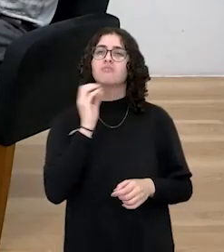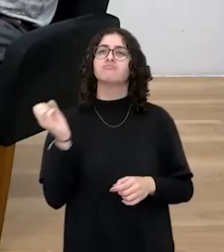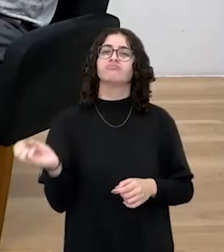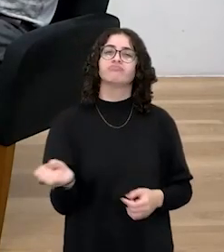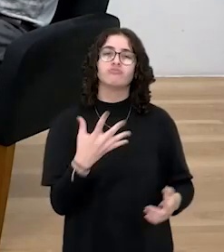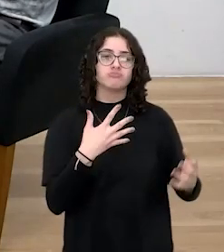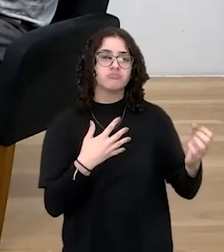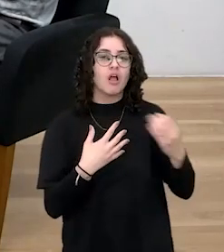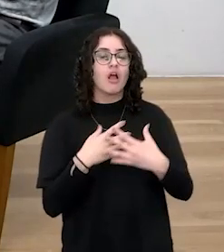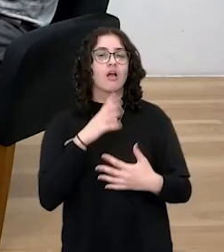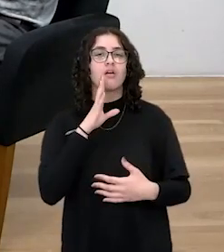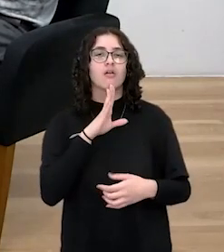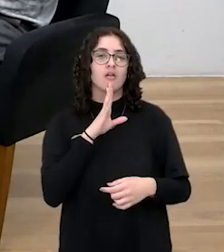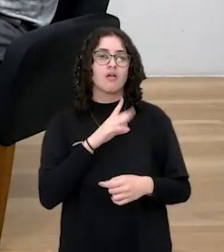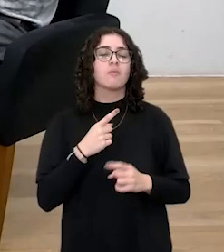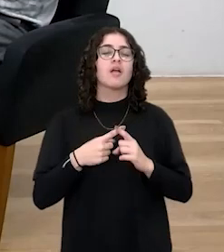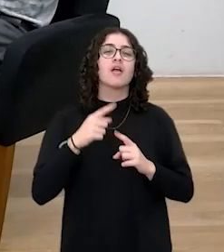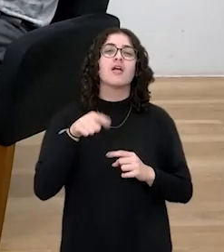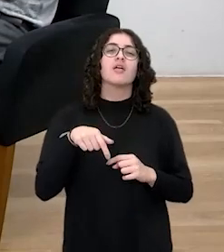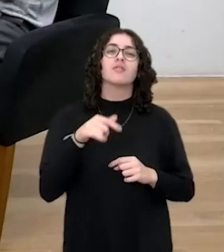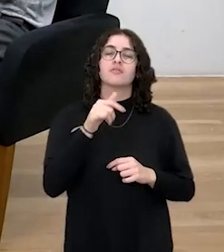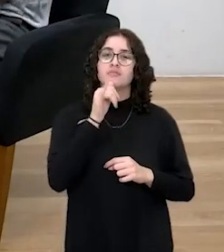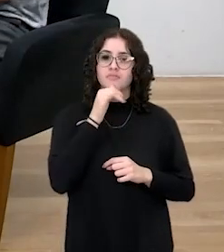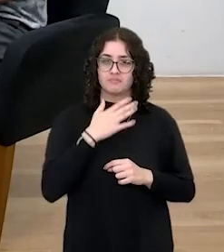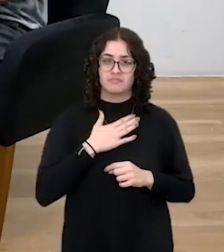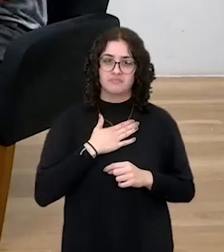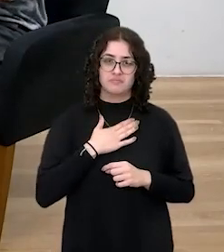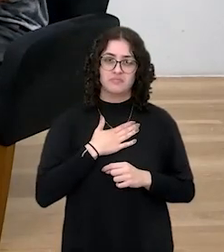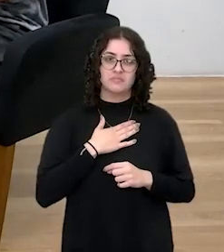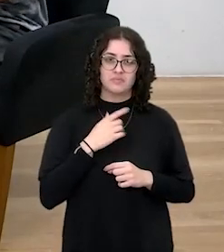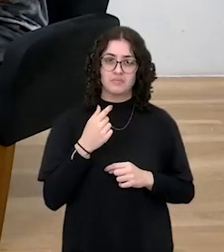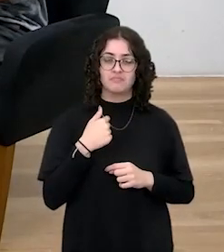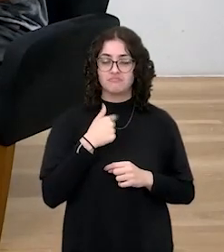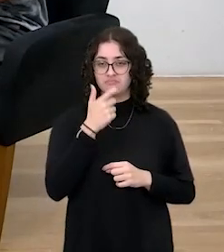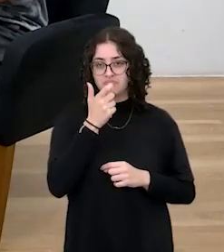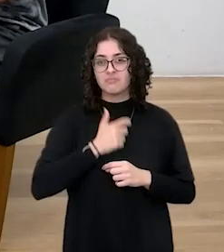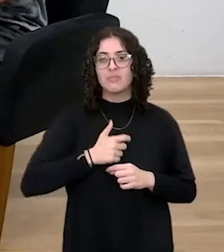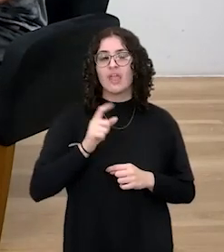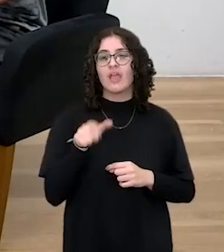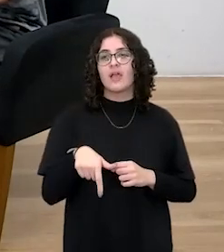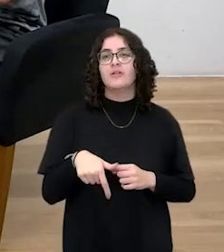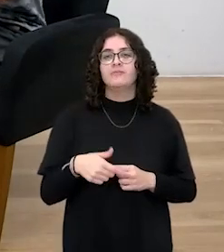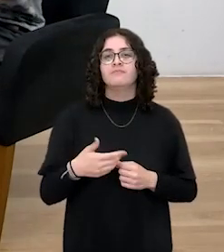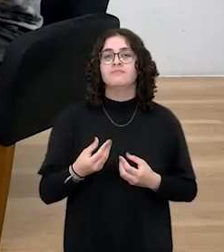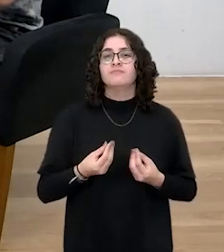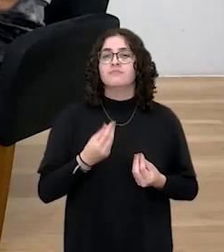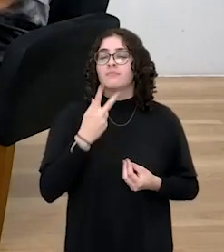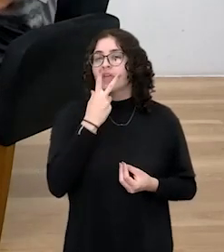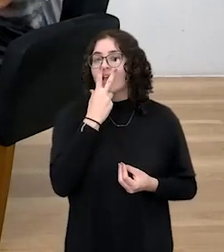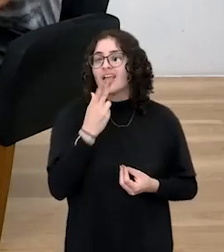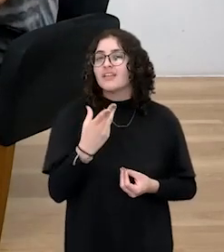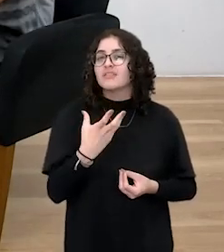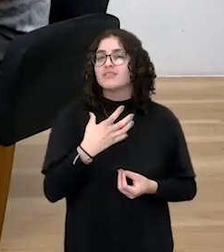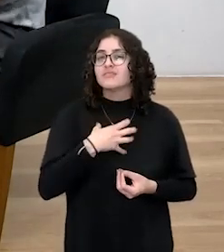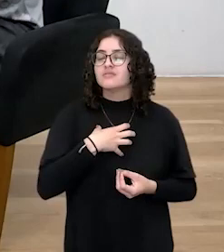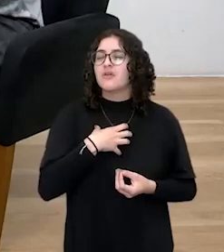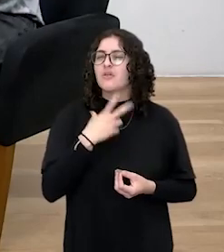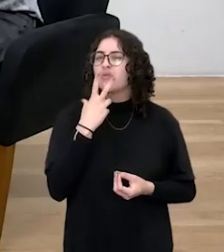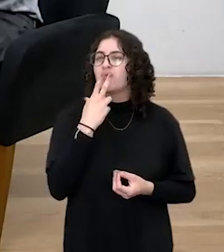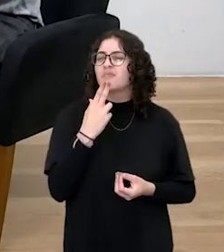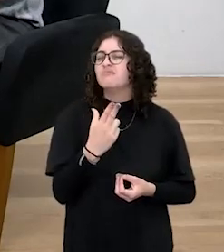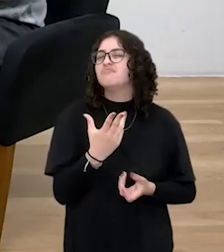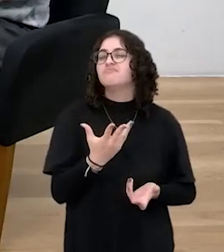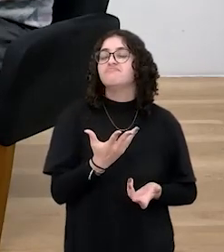Porque é um processo, pra mim, pelo menos pra mim, não no sentido da existência do festival em si,